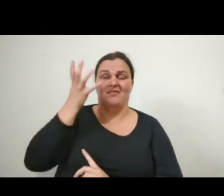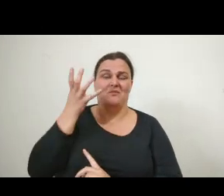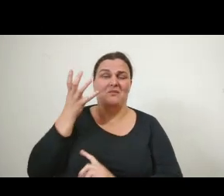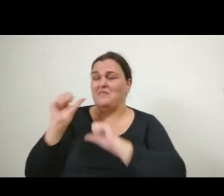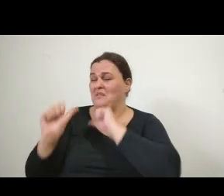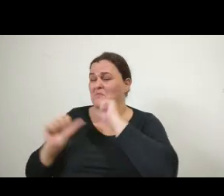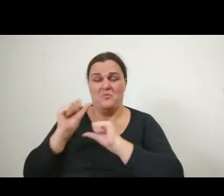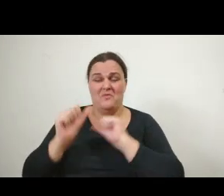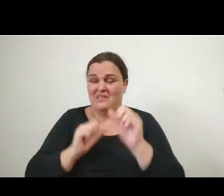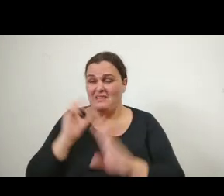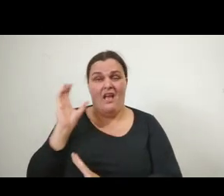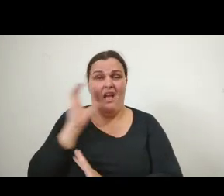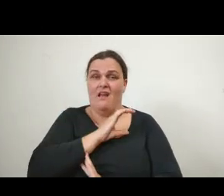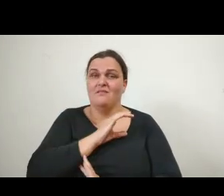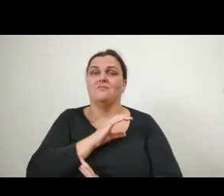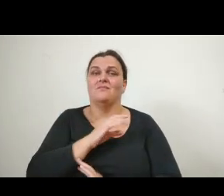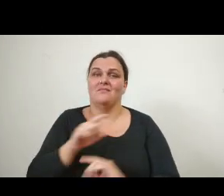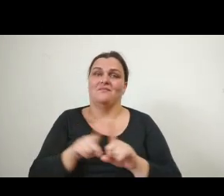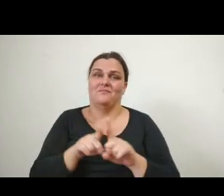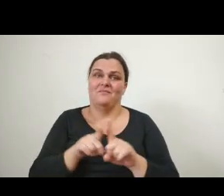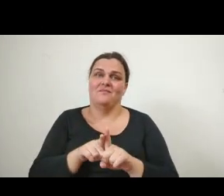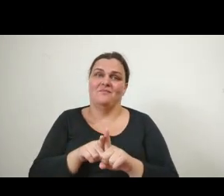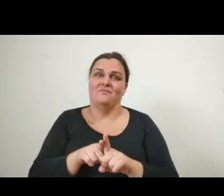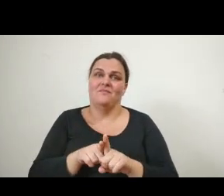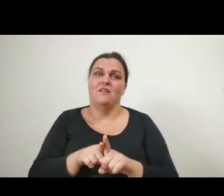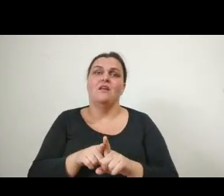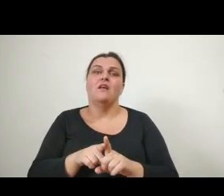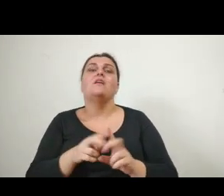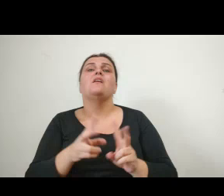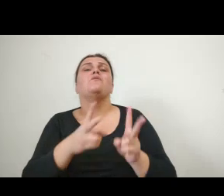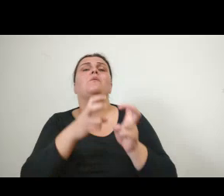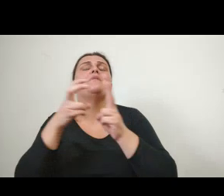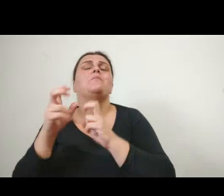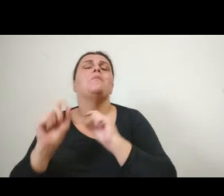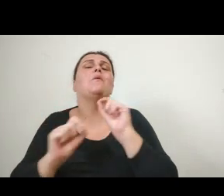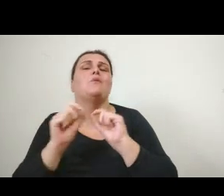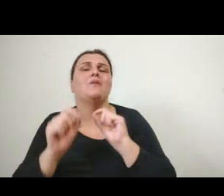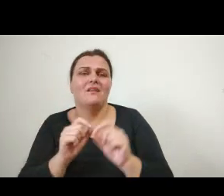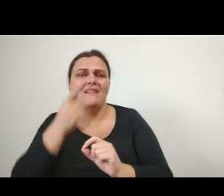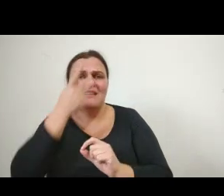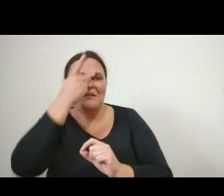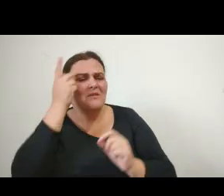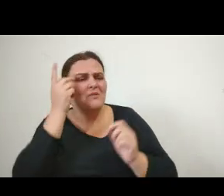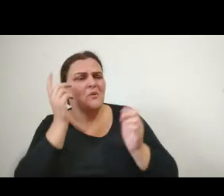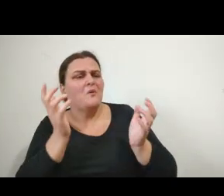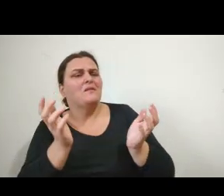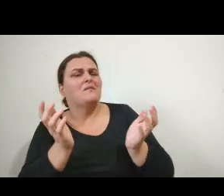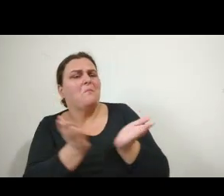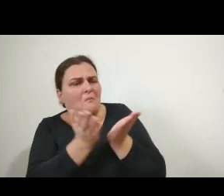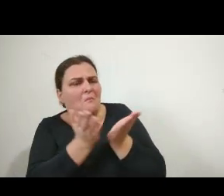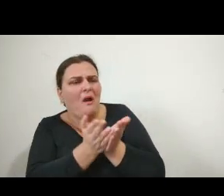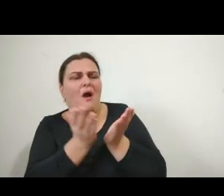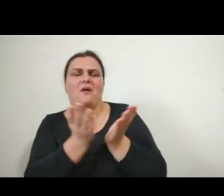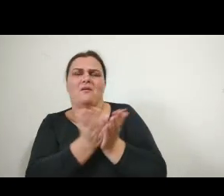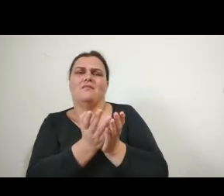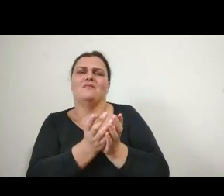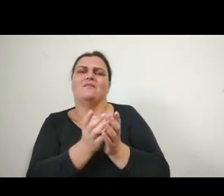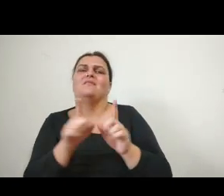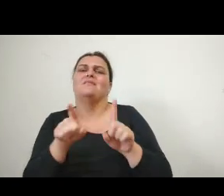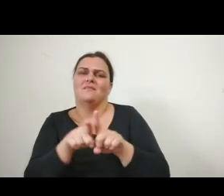ter um aumento da população em vulnerabilidade social e comenta-se até, né,